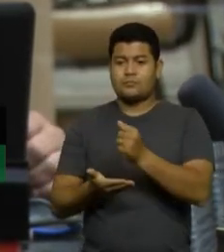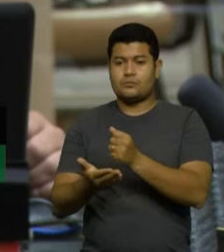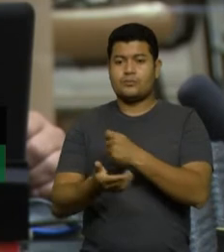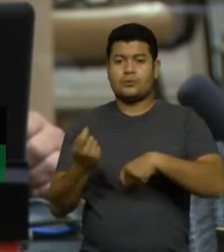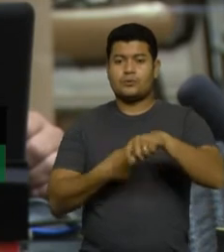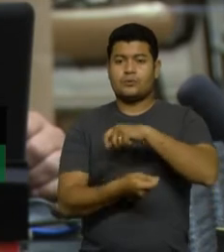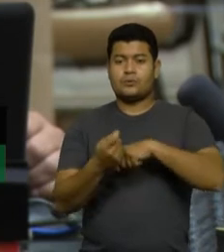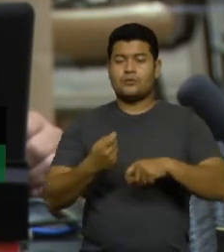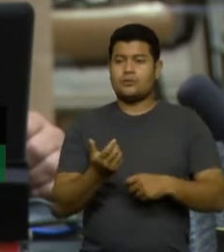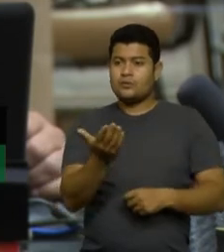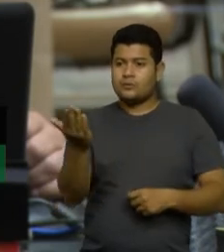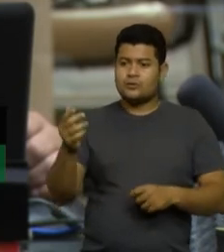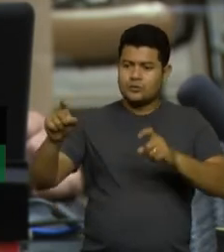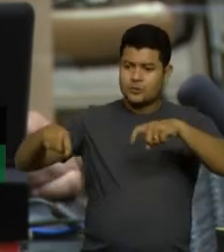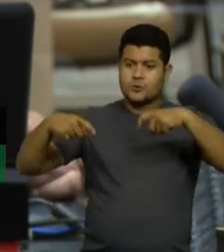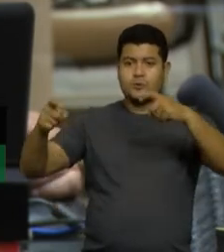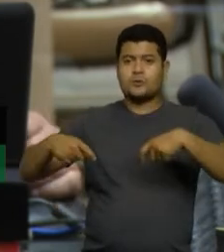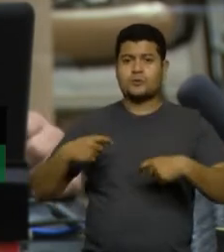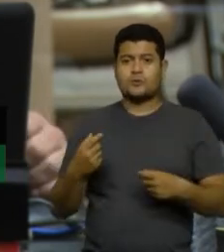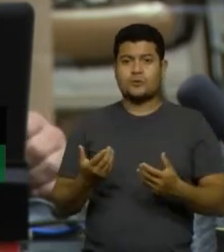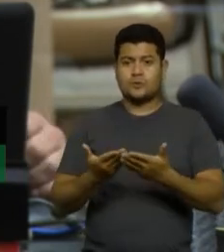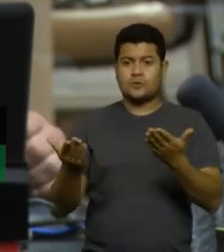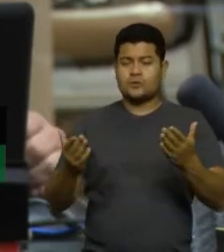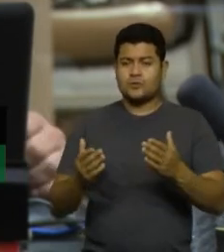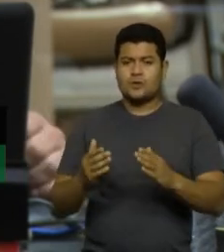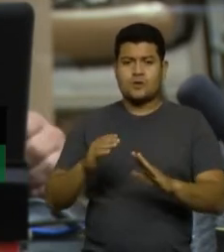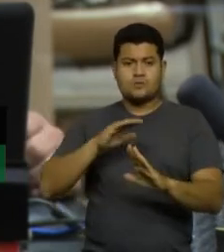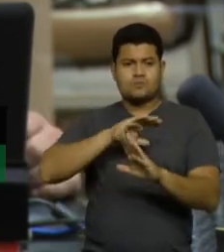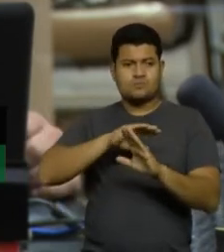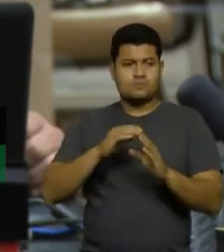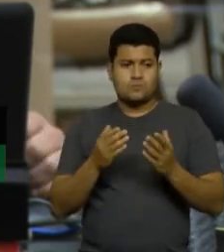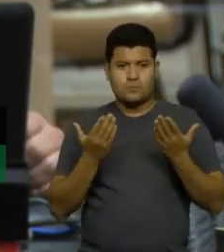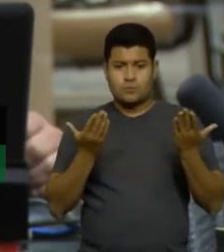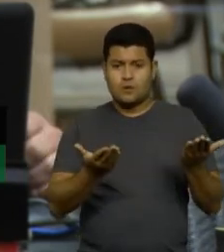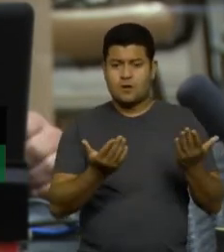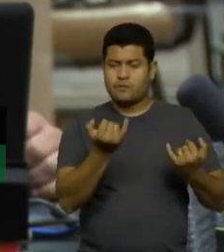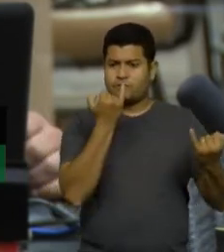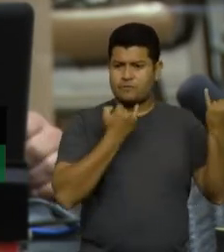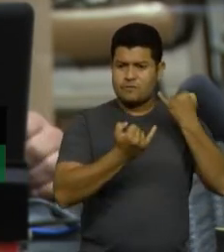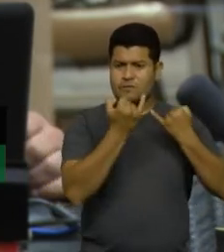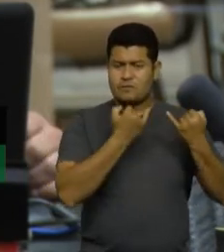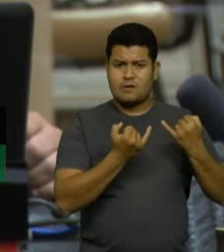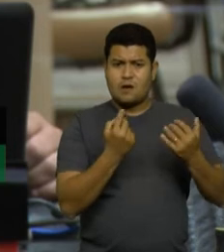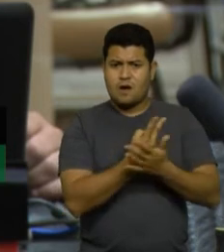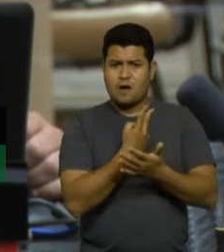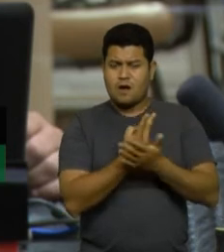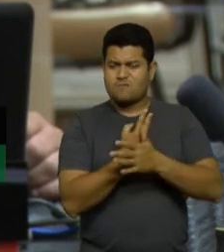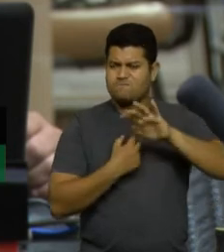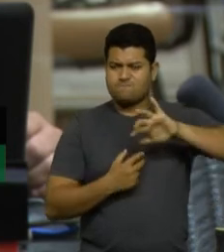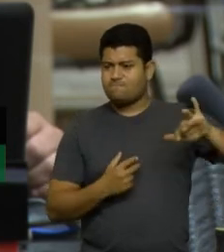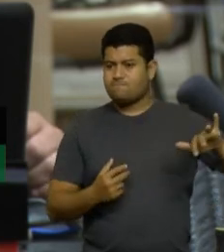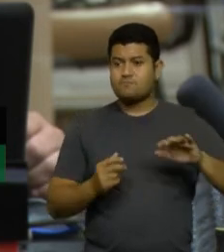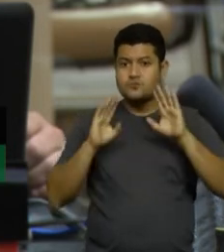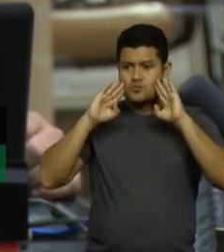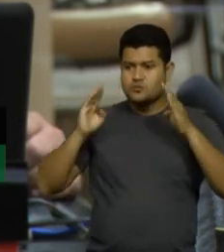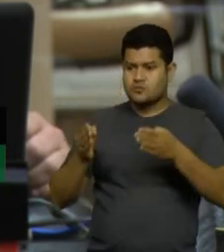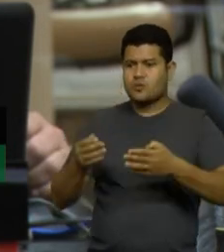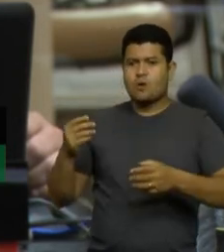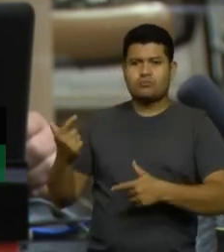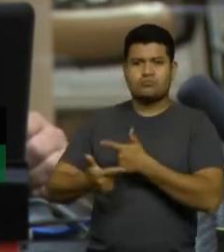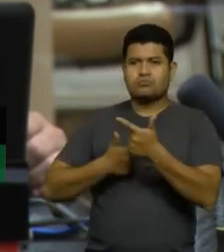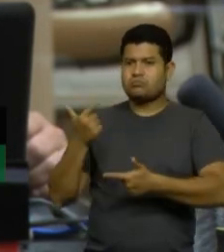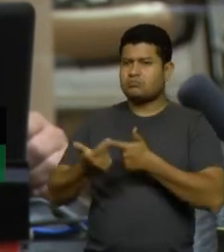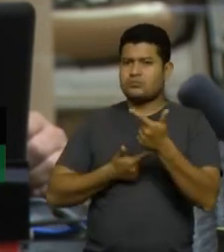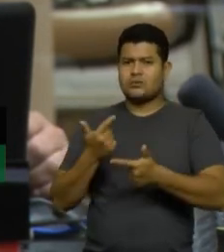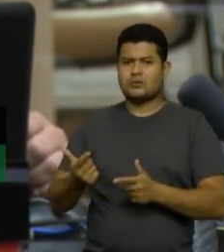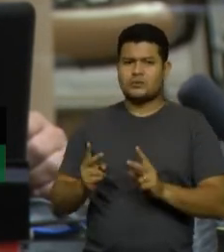Foram vocês que viraram as costas para o obscurantismo e para a desinformação e não pararam um segundo de trabalhar,